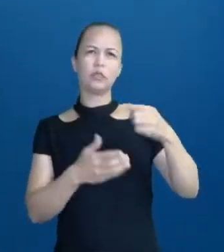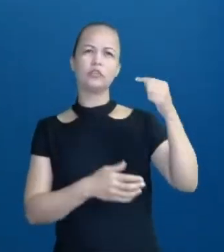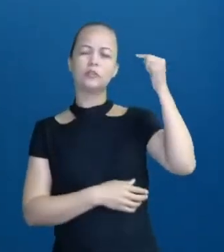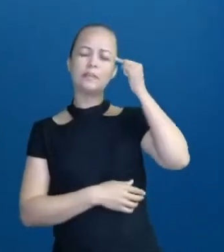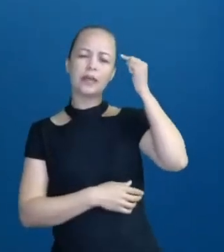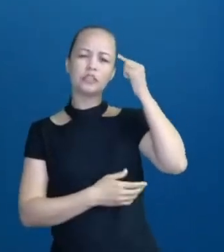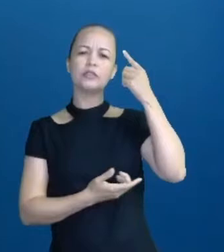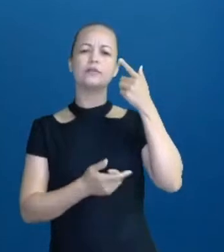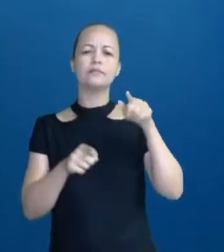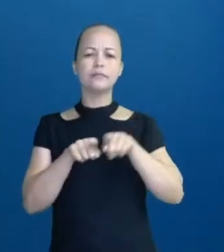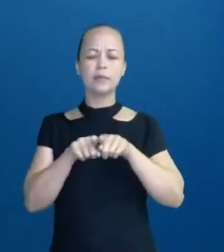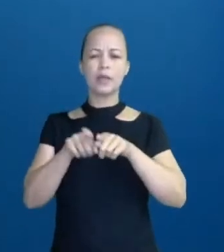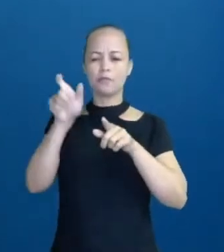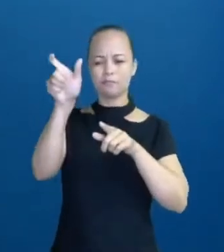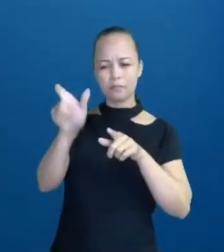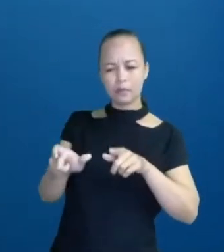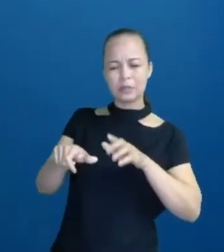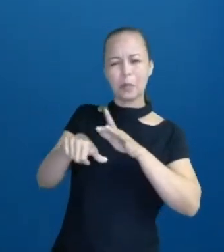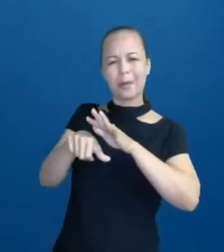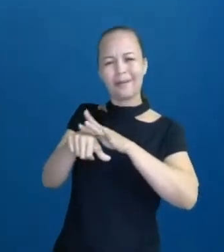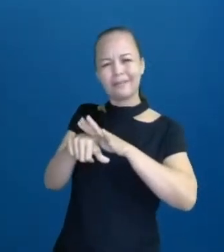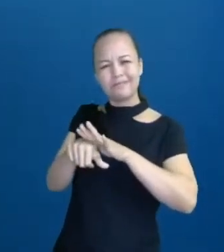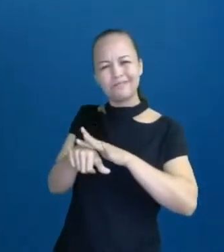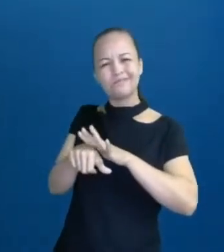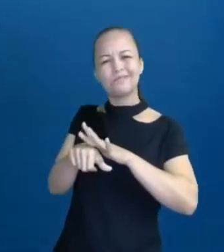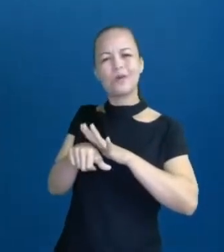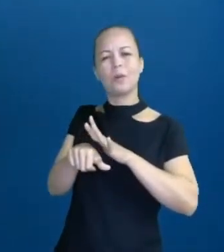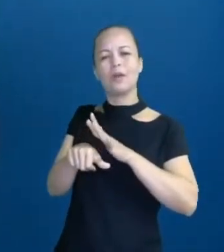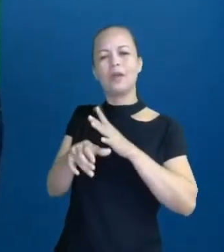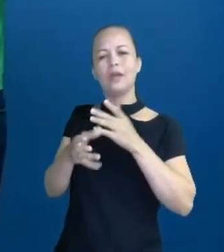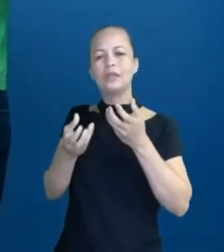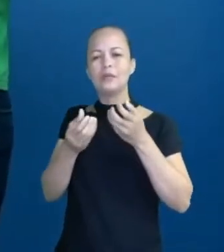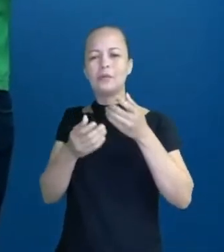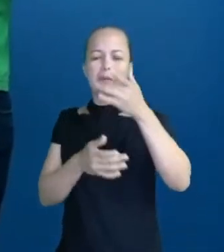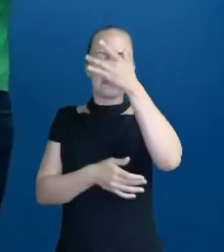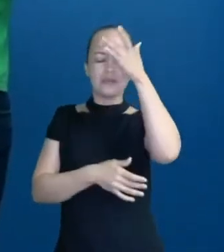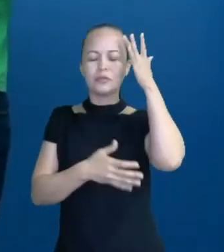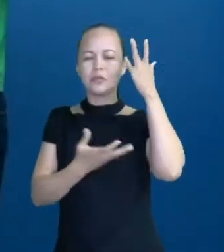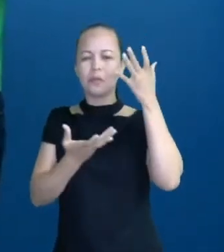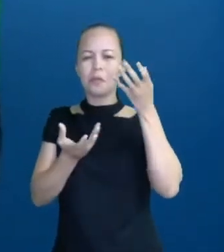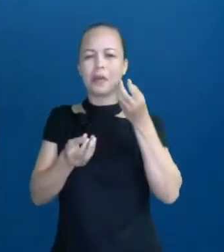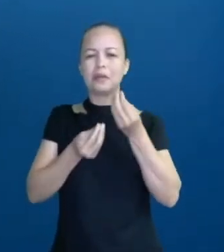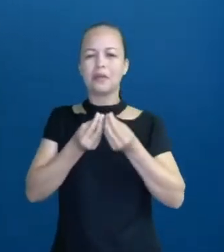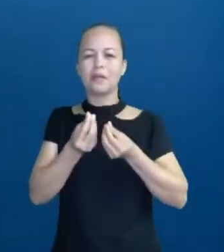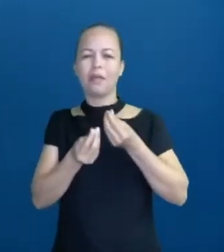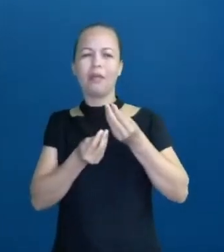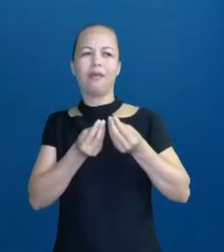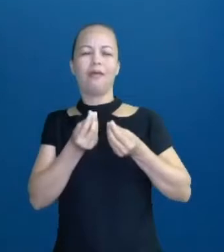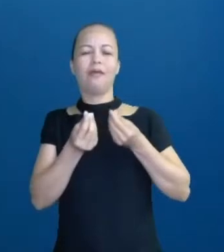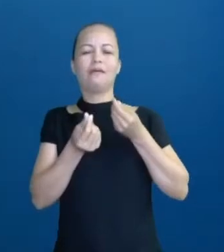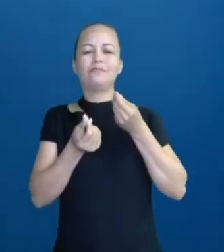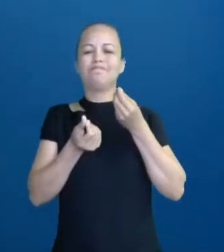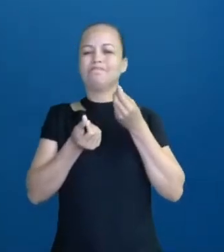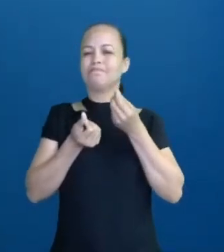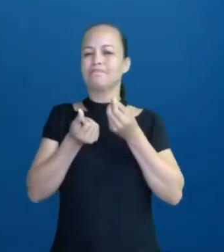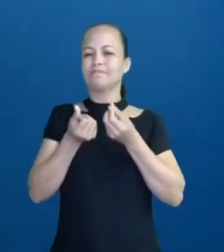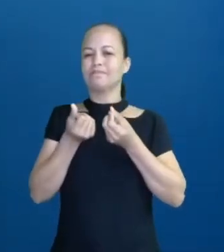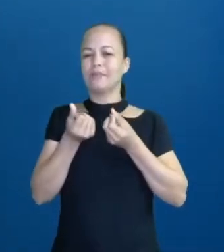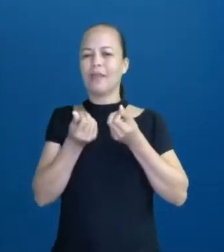que apresenta algum tipo de doença, a gente imagina logo aquela pessoa que está mais, digamos